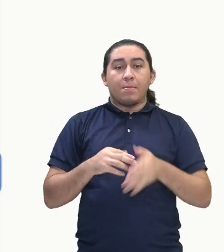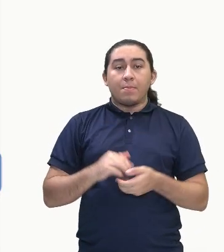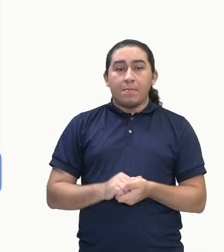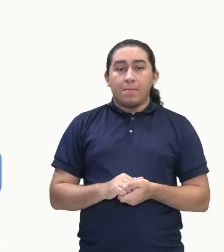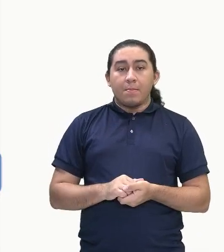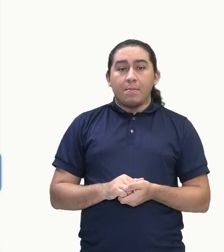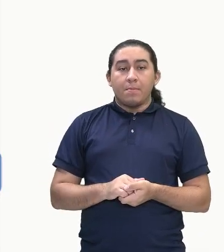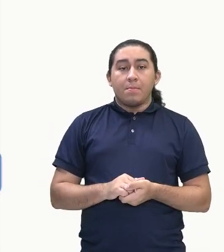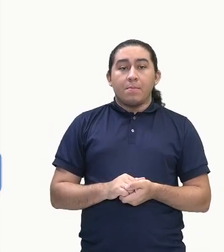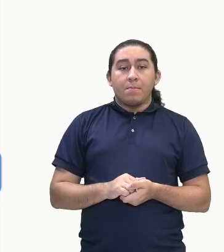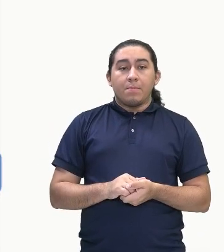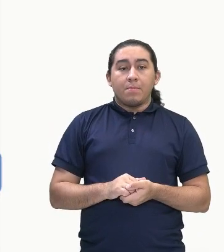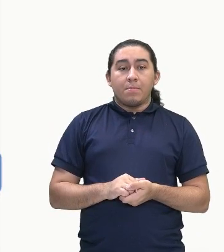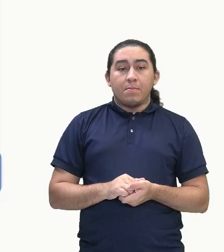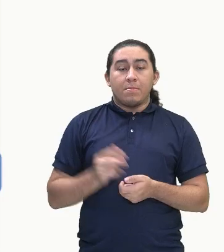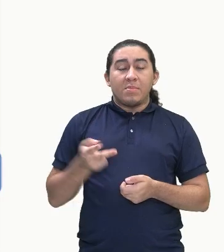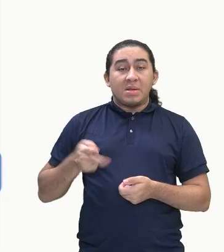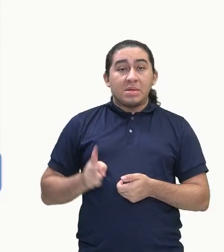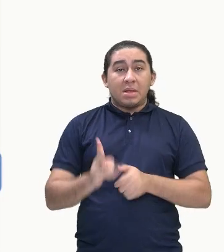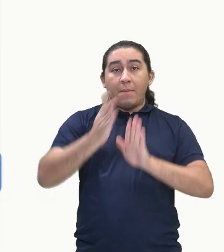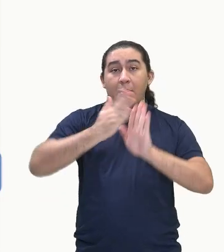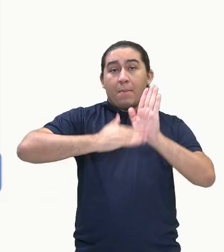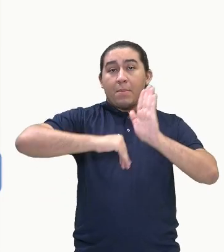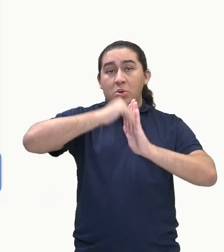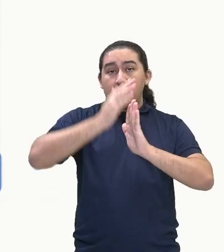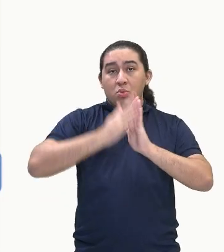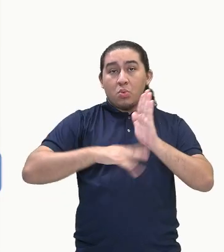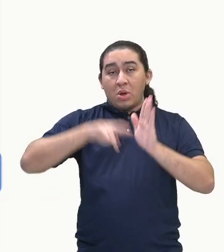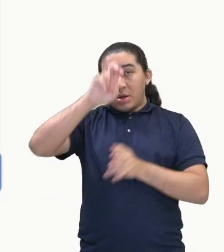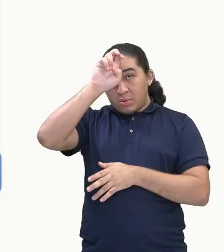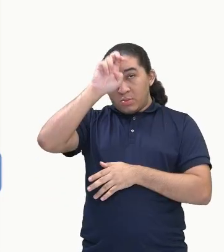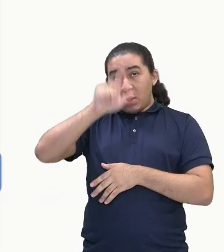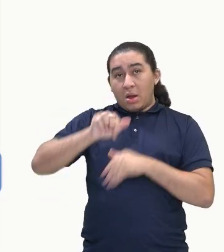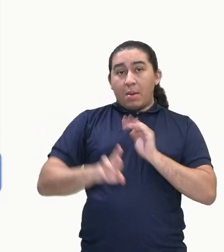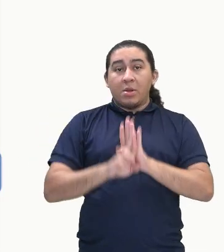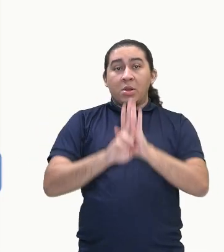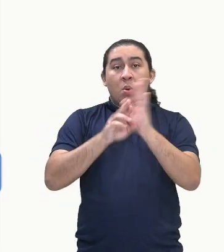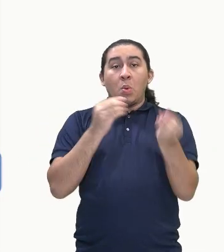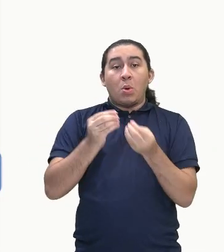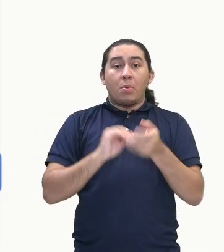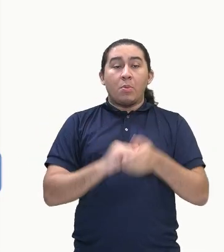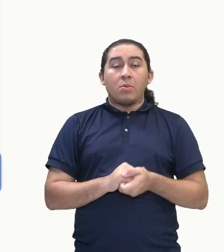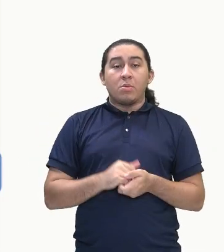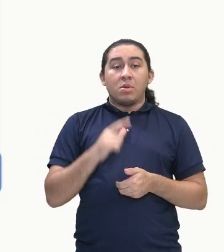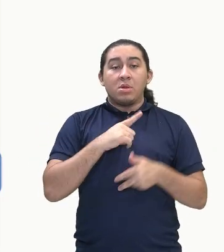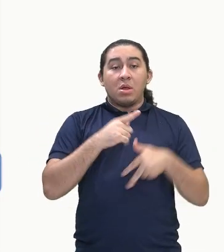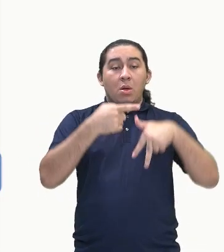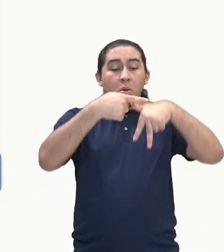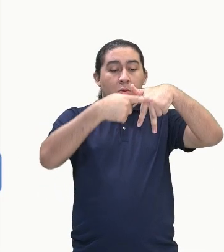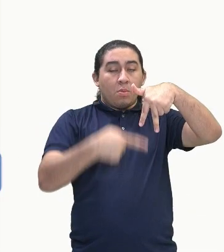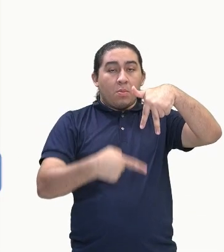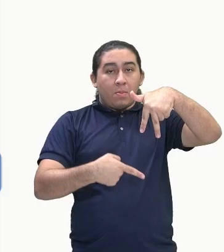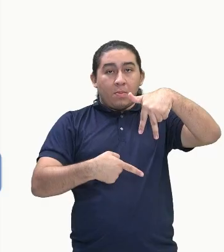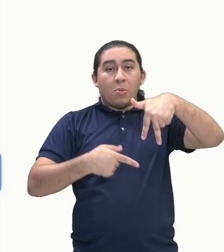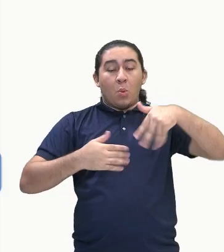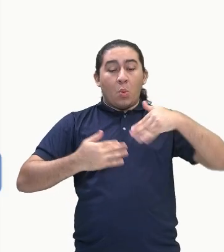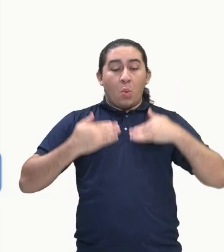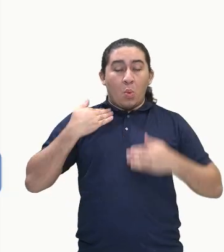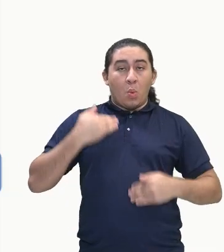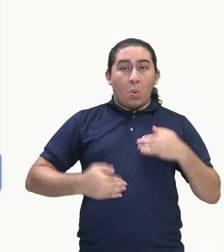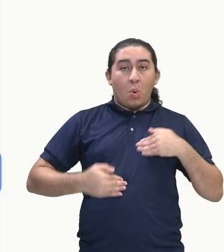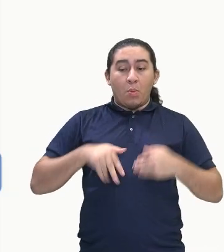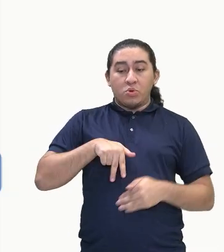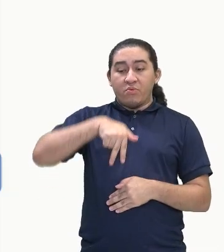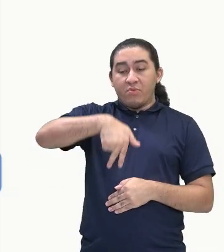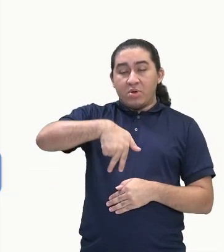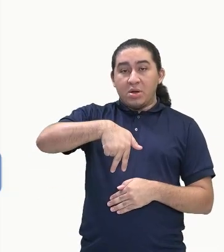A pintura egípcia ela é representada assim. O tronco sempre de frente e os olhos